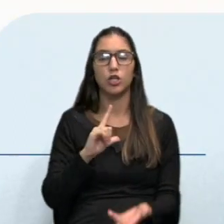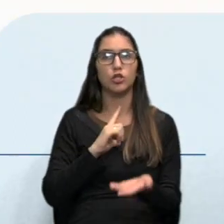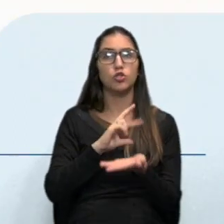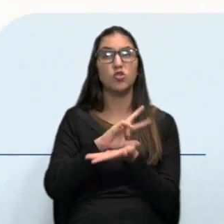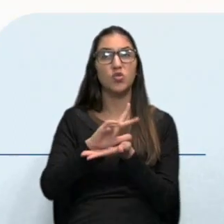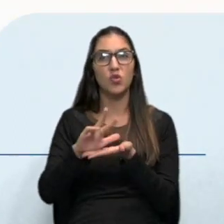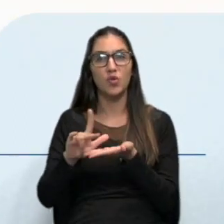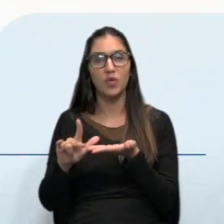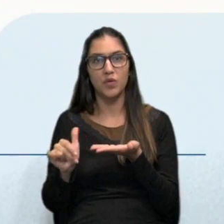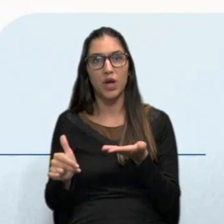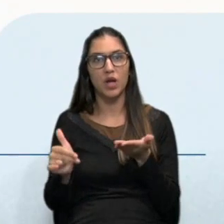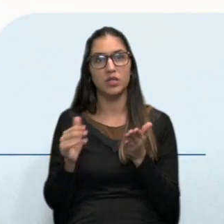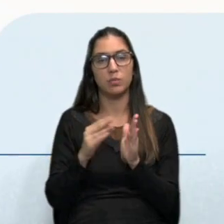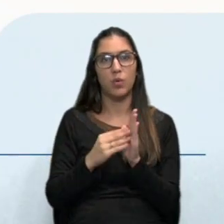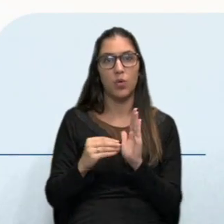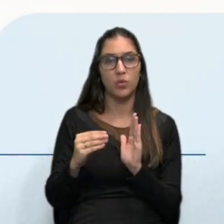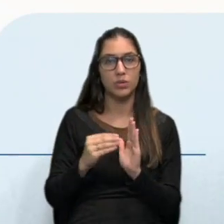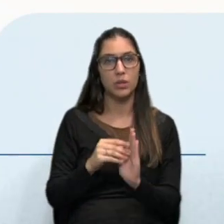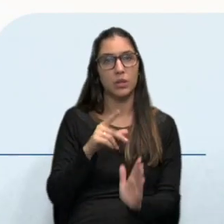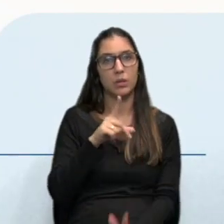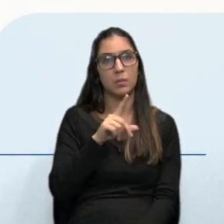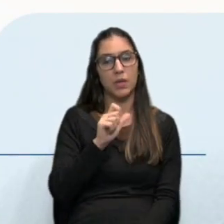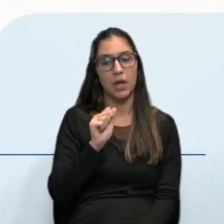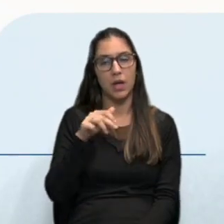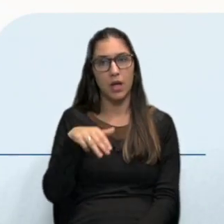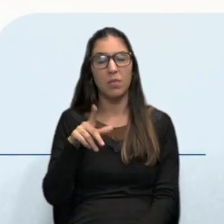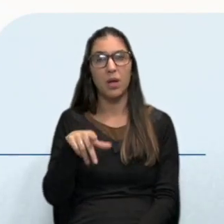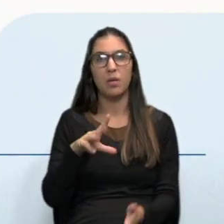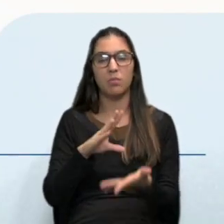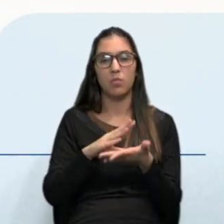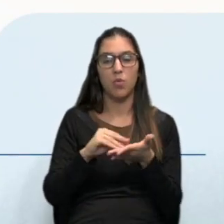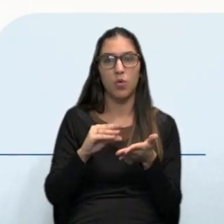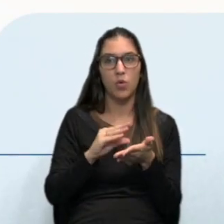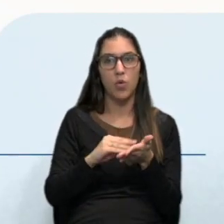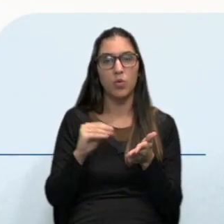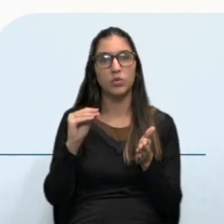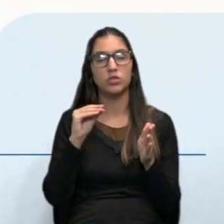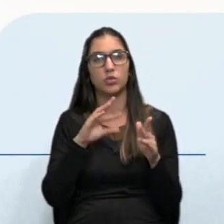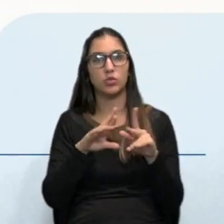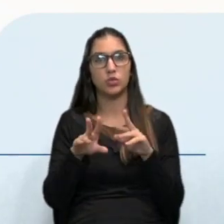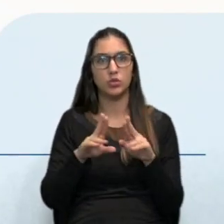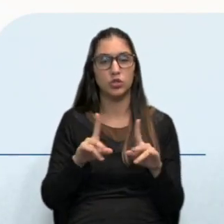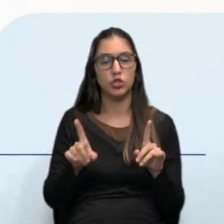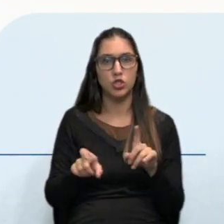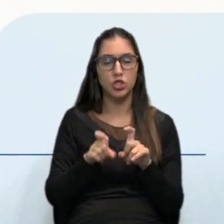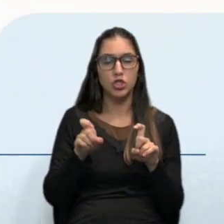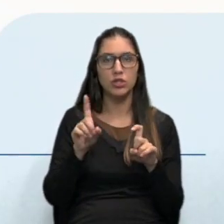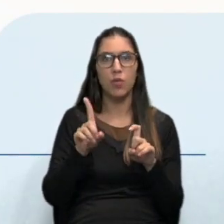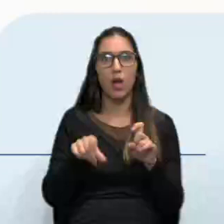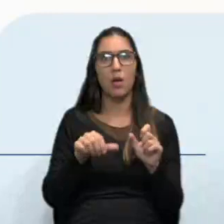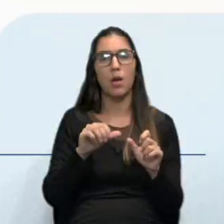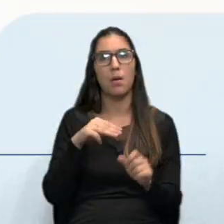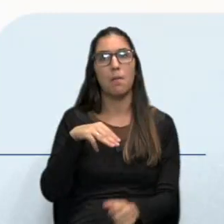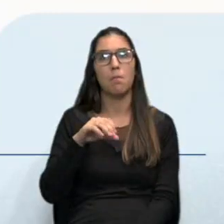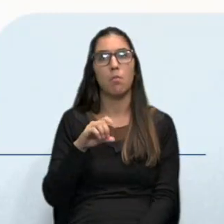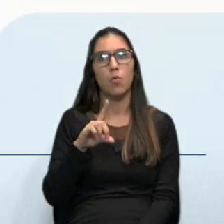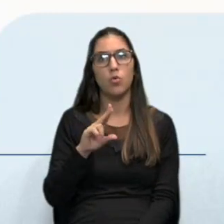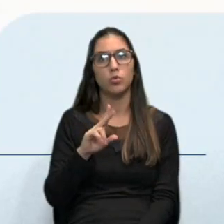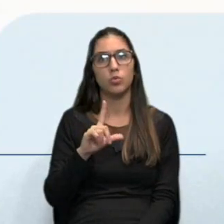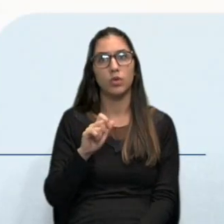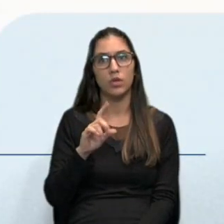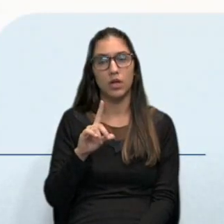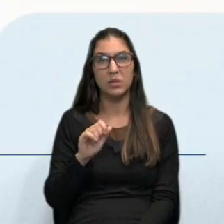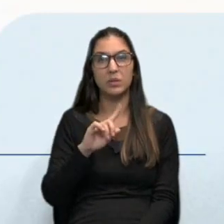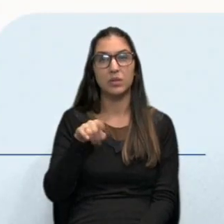Diversas modulações, PAM. Enfim, modulações digitais, modulações analógicas. A mensagem ela é modulada. Depois